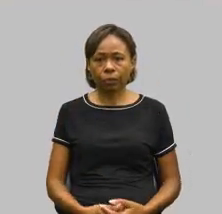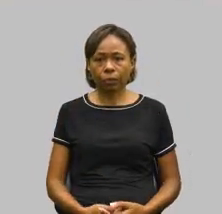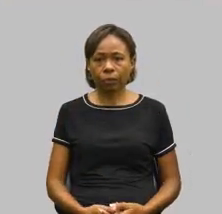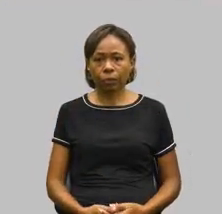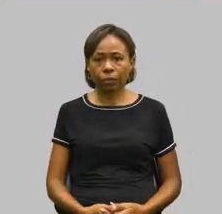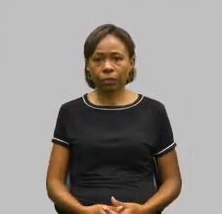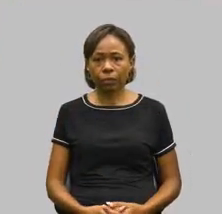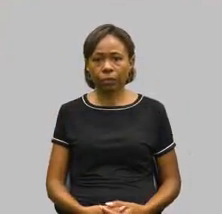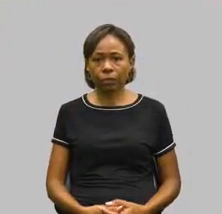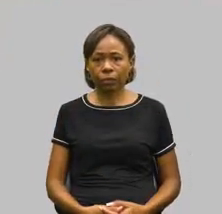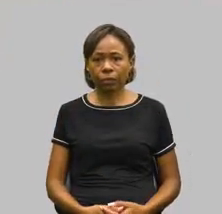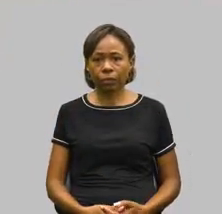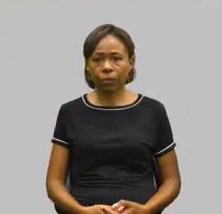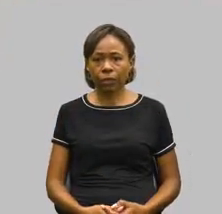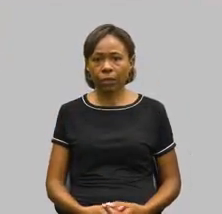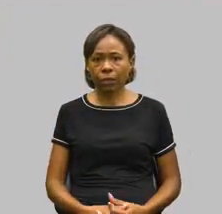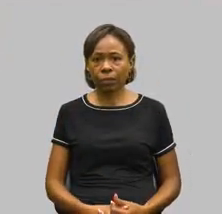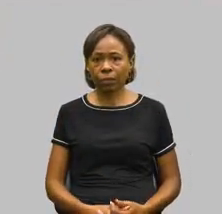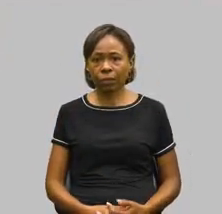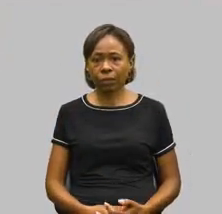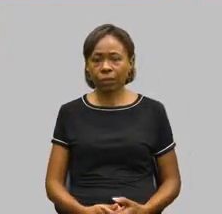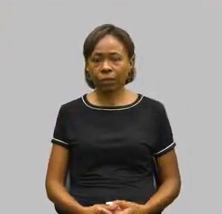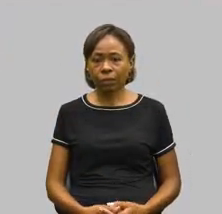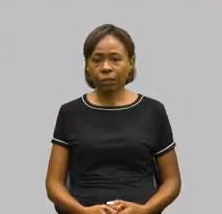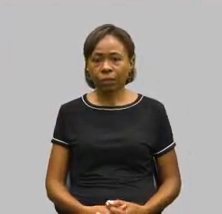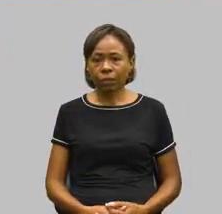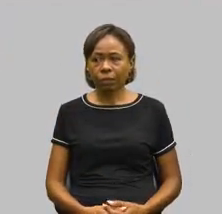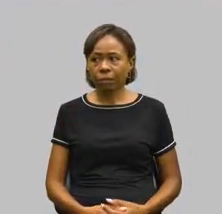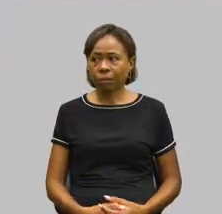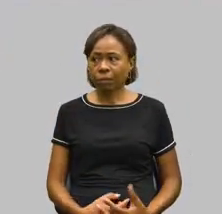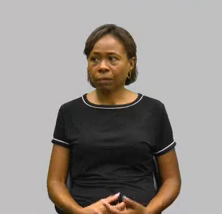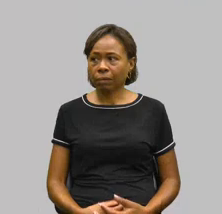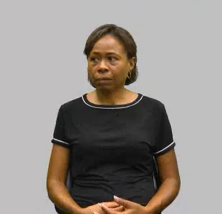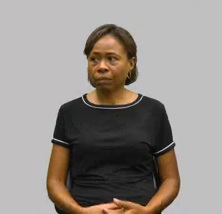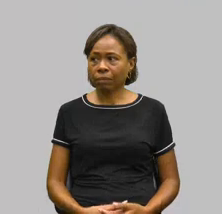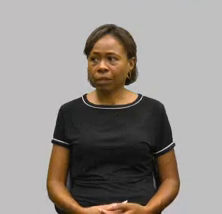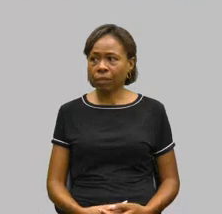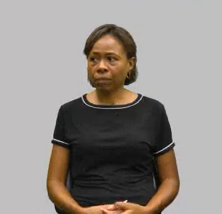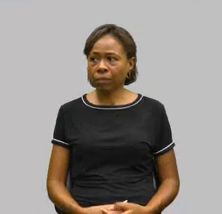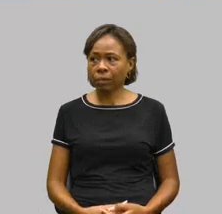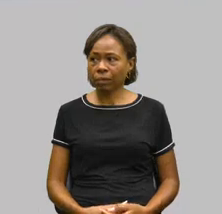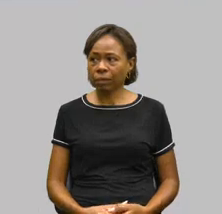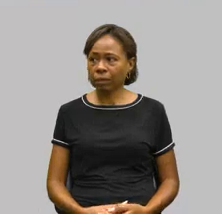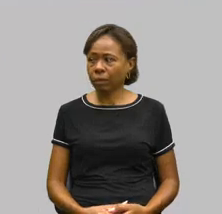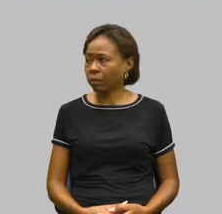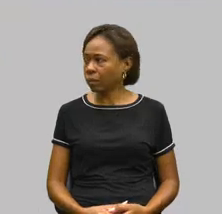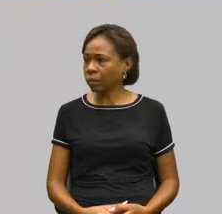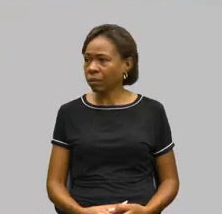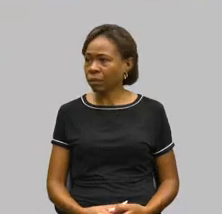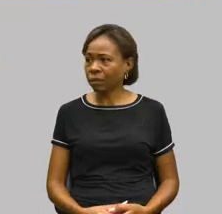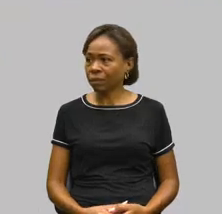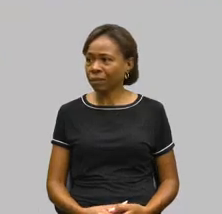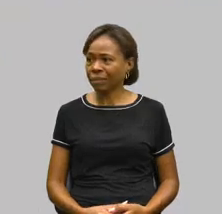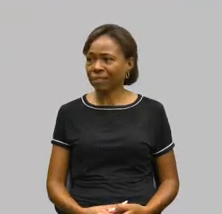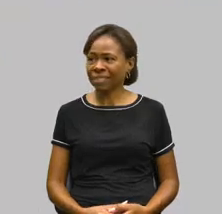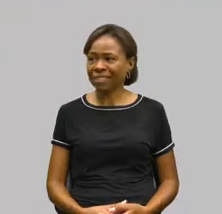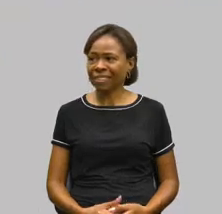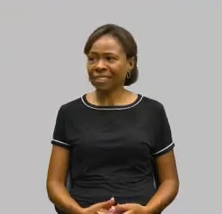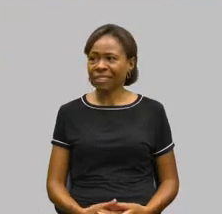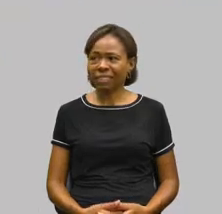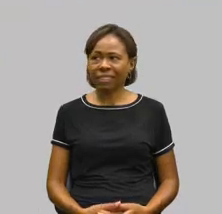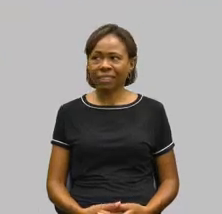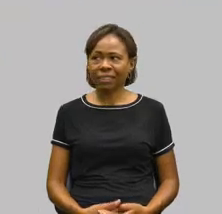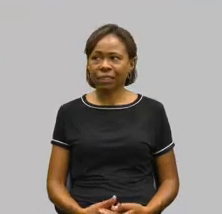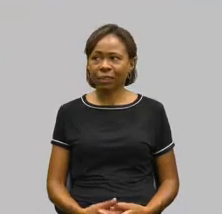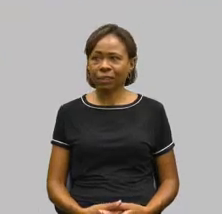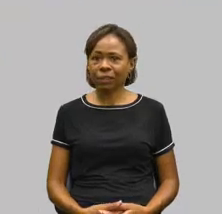população Ok deputada Ana Paula peço desculpa aqui pela pela voz só um momentinho